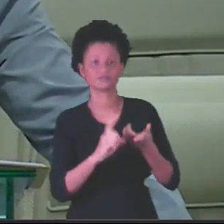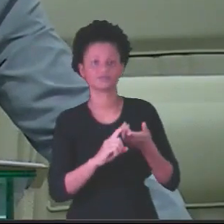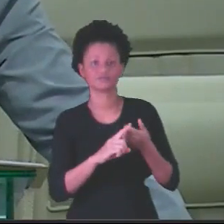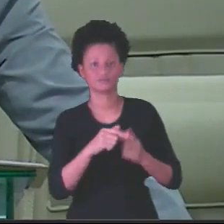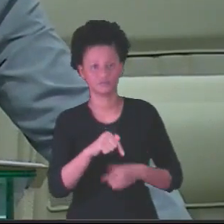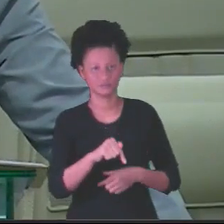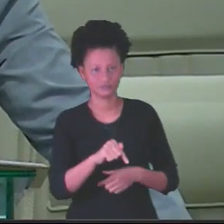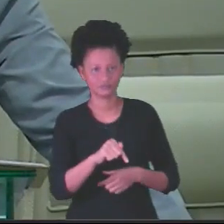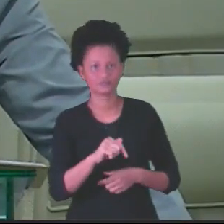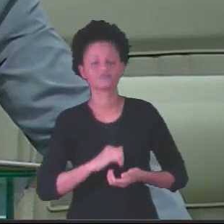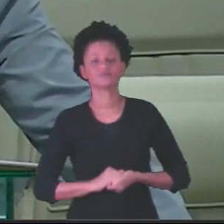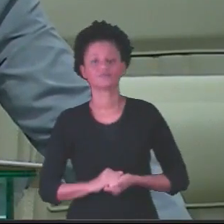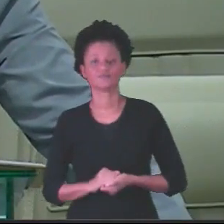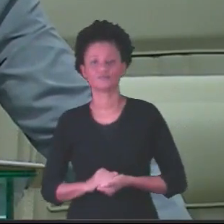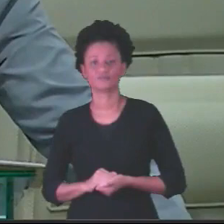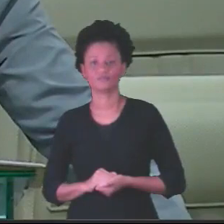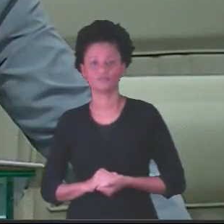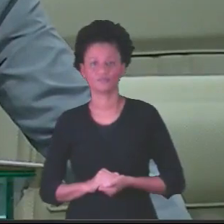7